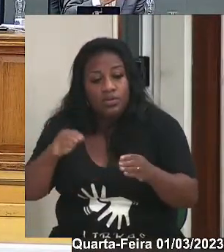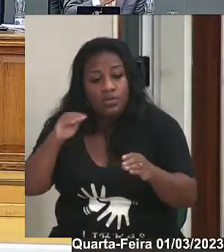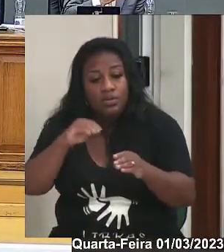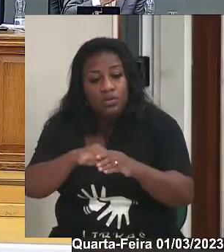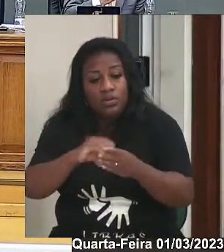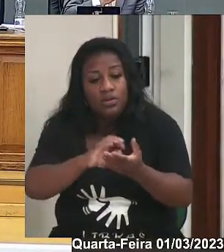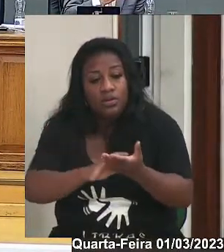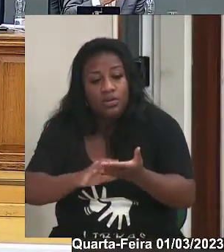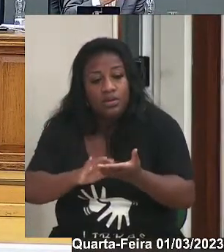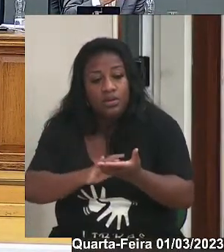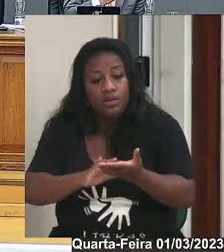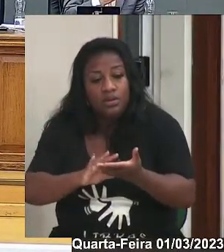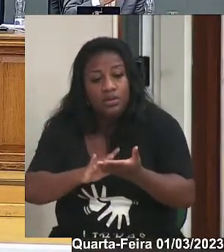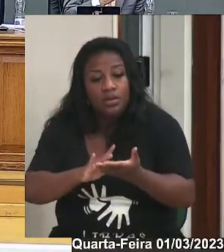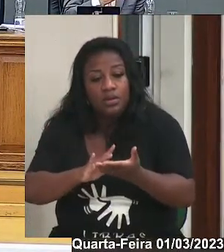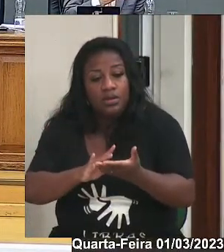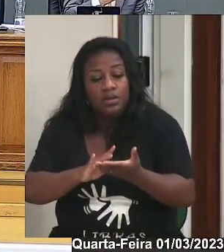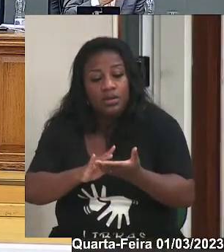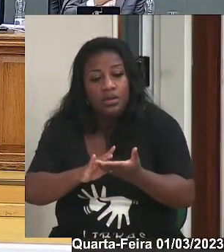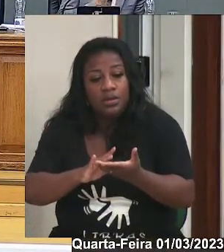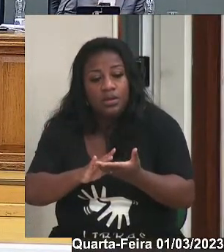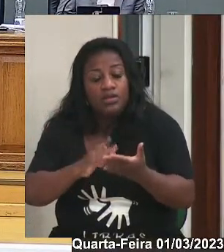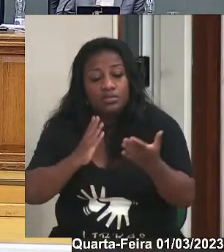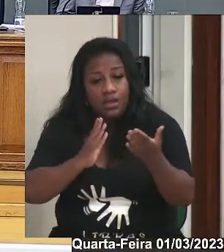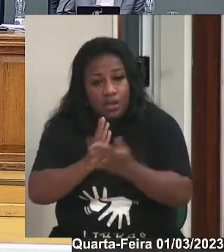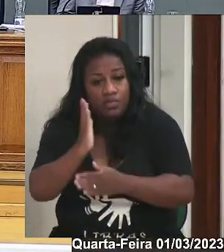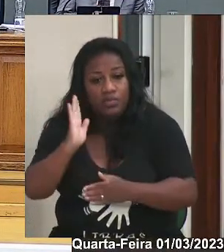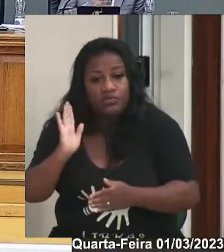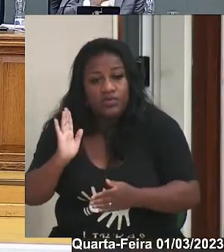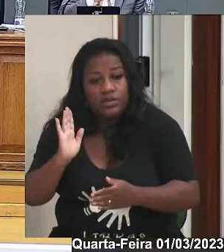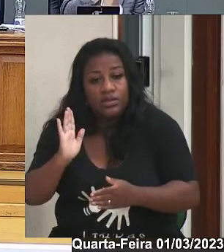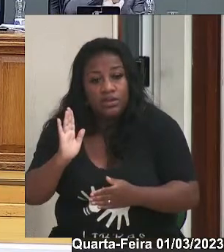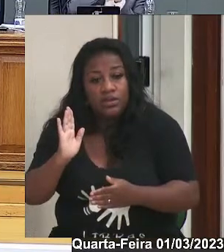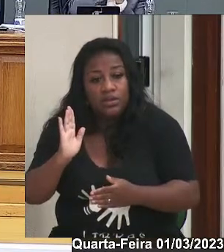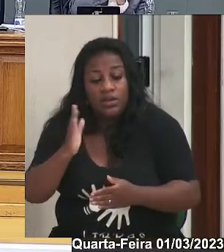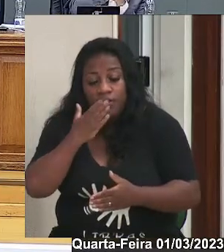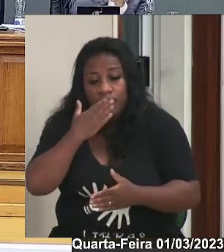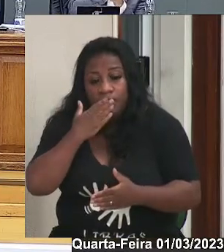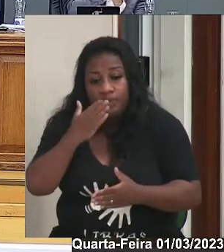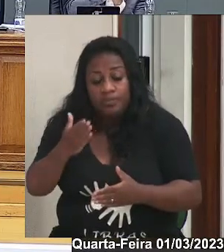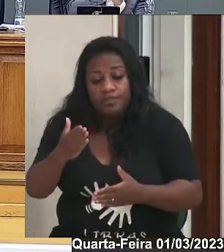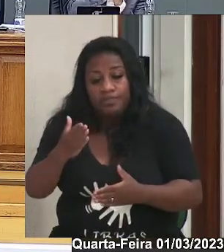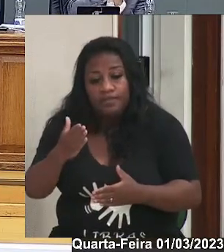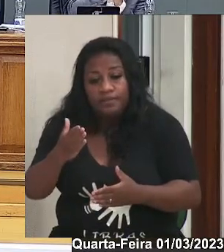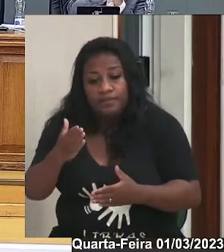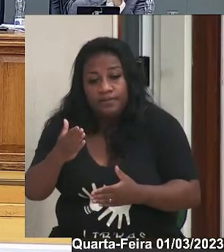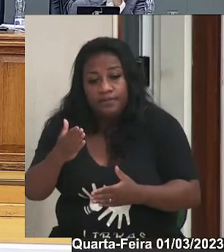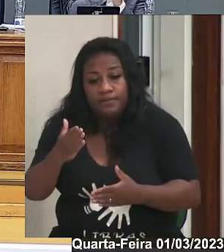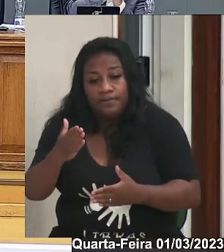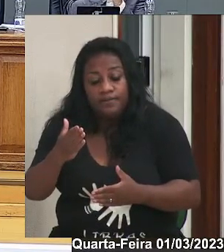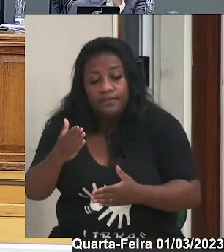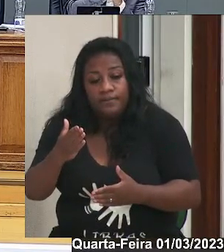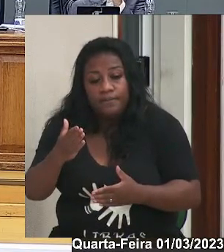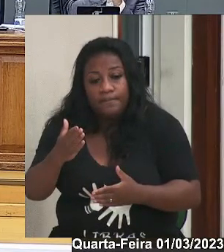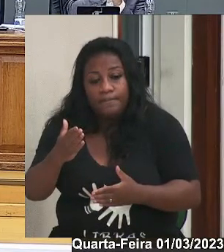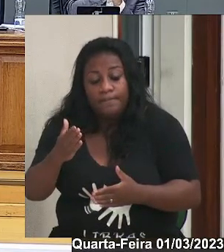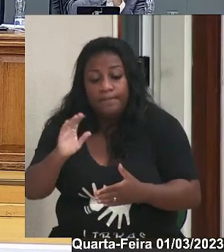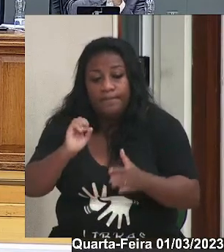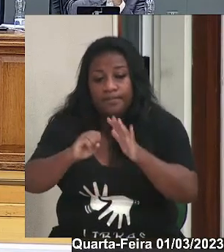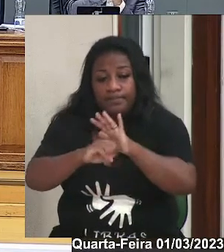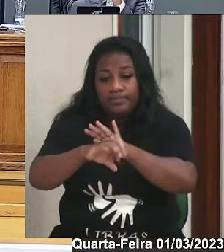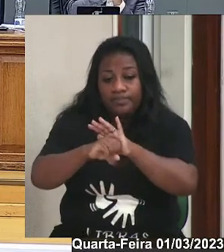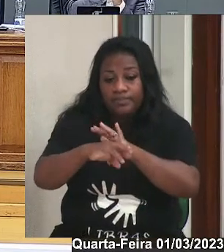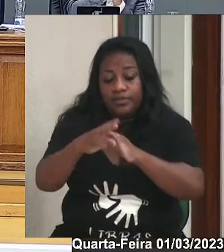forma eletrônica. O bloco de indicações está aprovado. Solicito, então, ao senhor secretário que faça a leitura em bloco